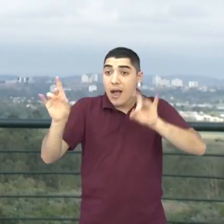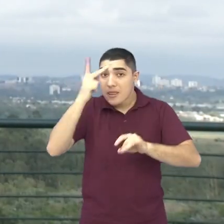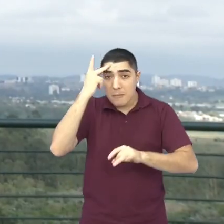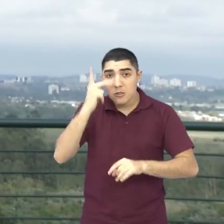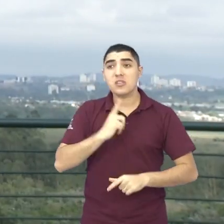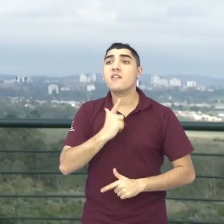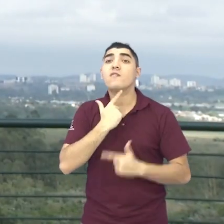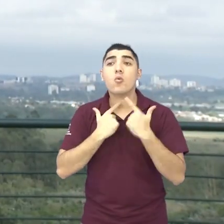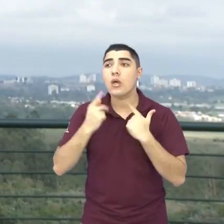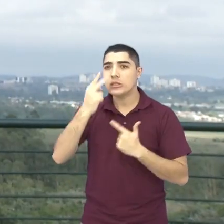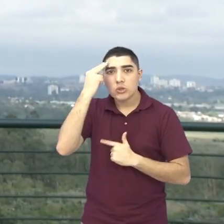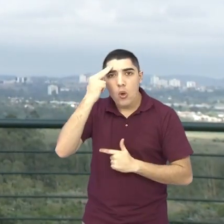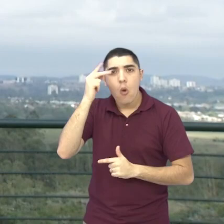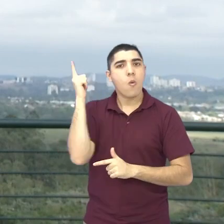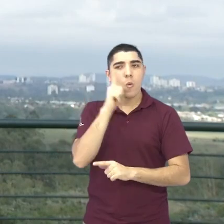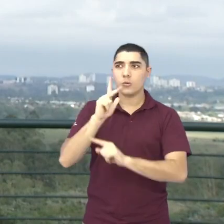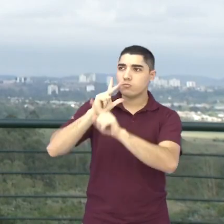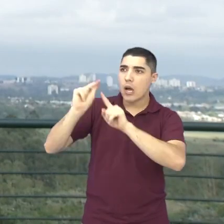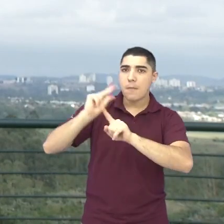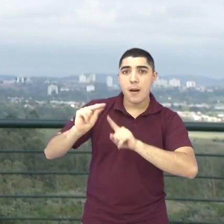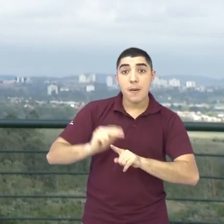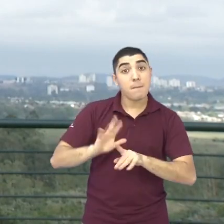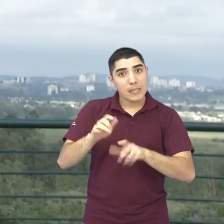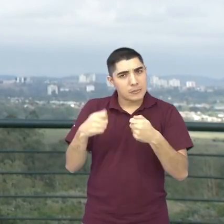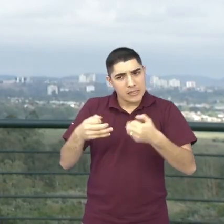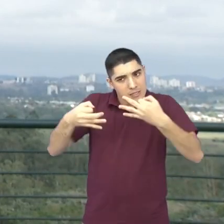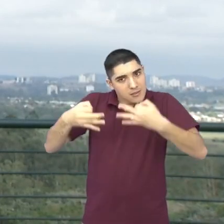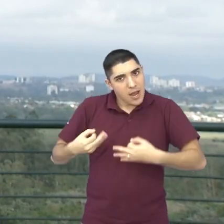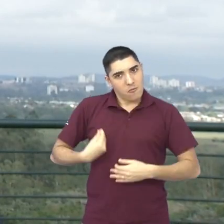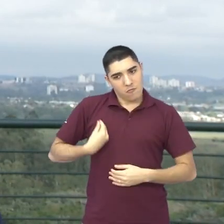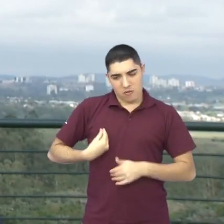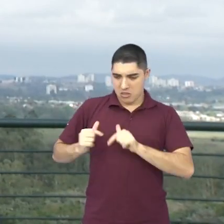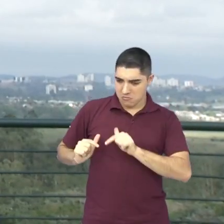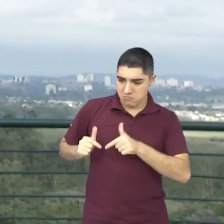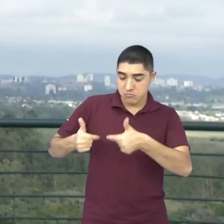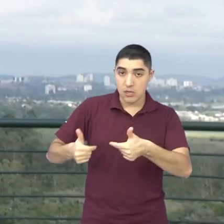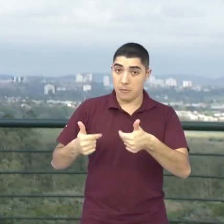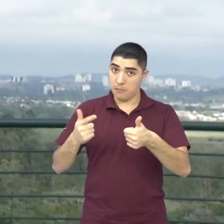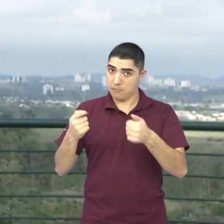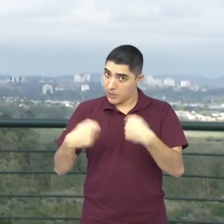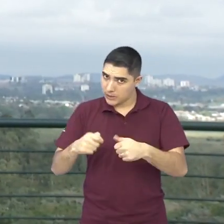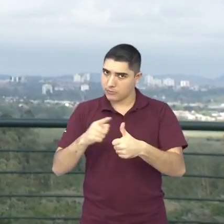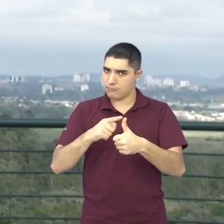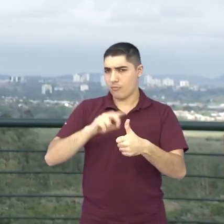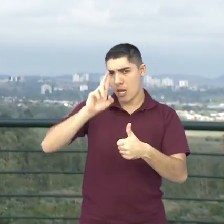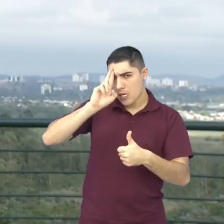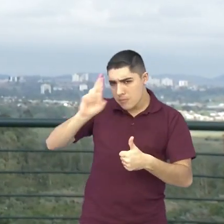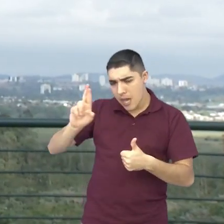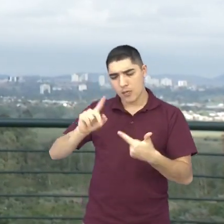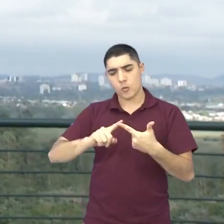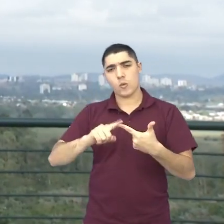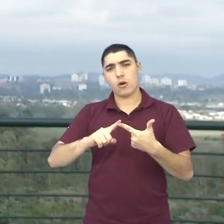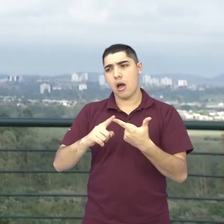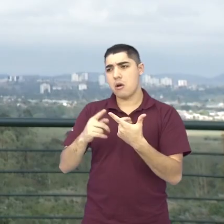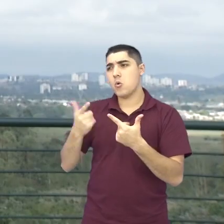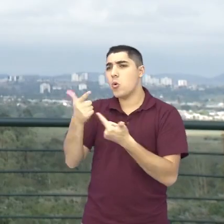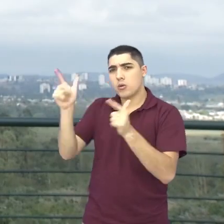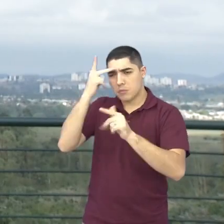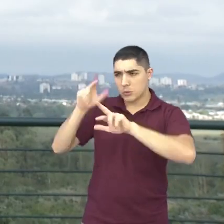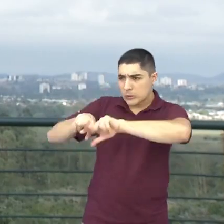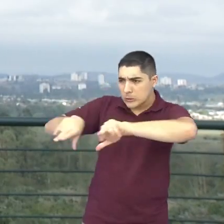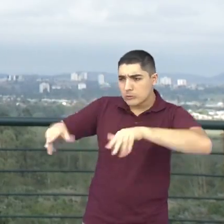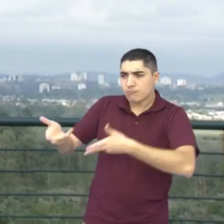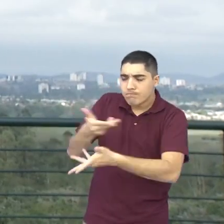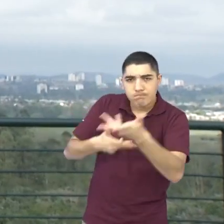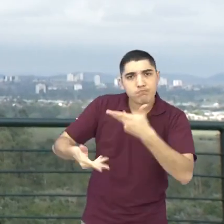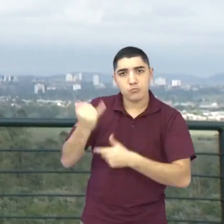né, que cada um possa realmente ser o que quiser, que ele possa fazer o que ele quiser, mas esse que faça faça bem feito, desde que ele tenha, né, o respeito pelos